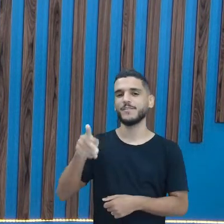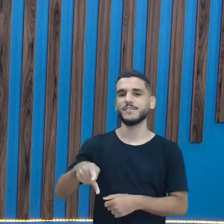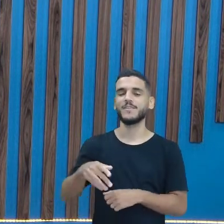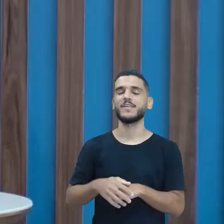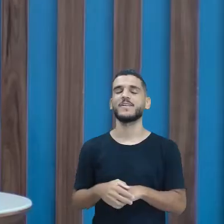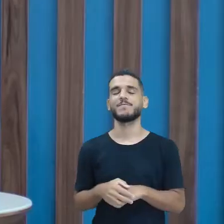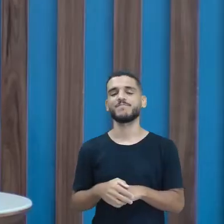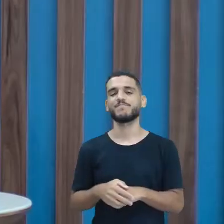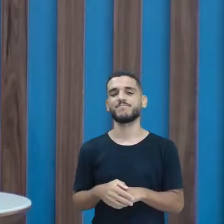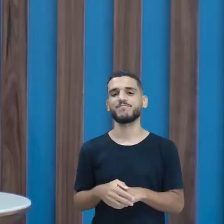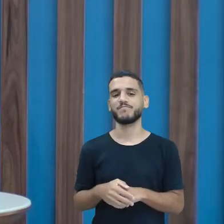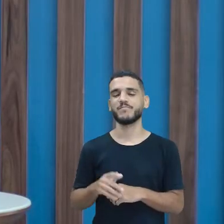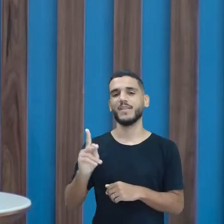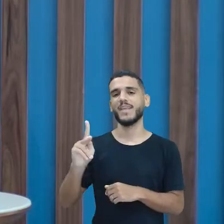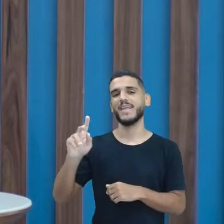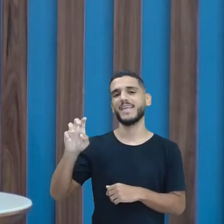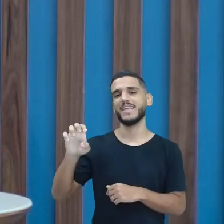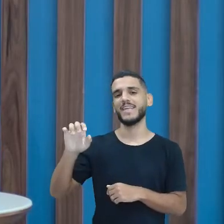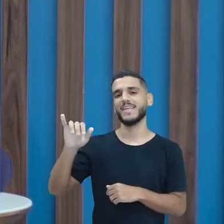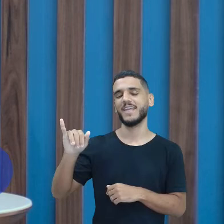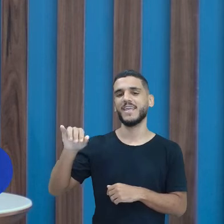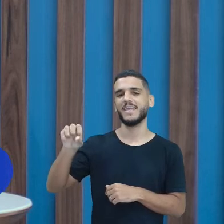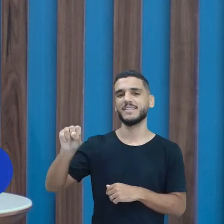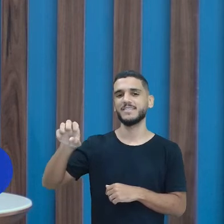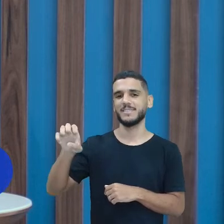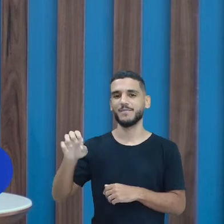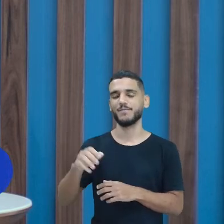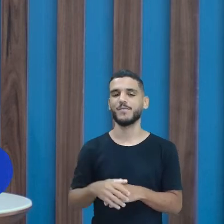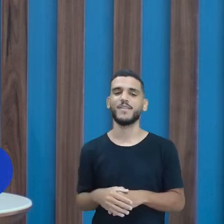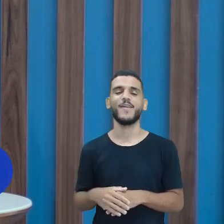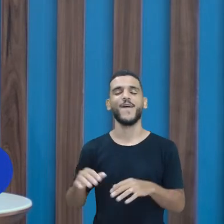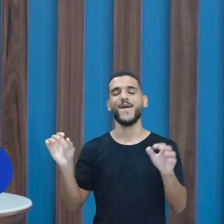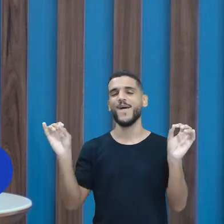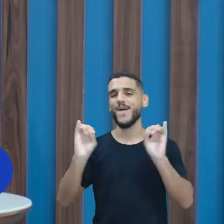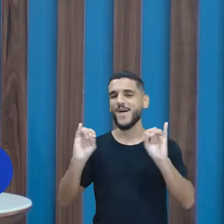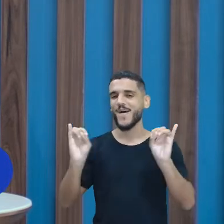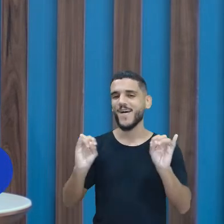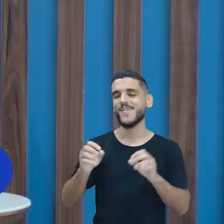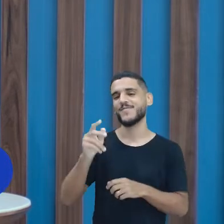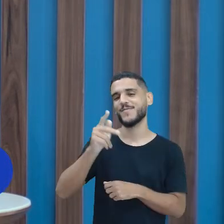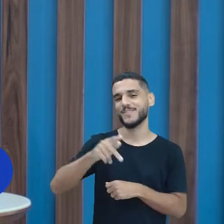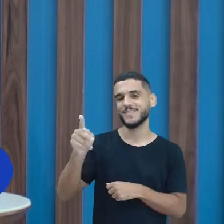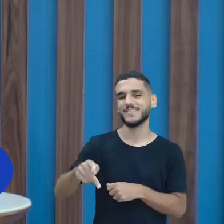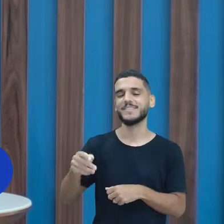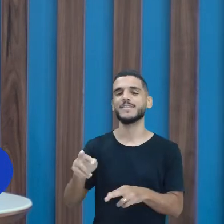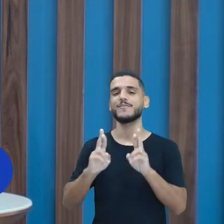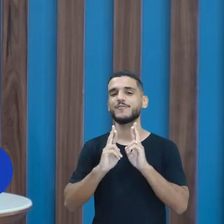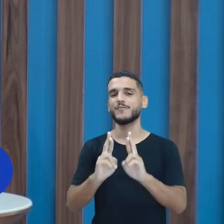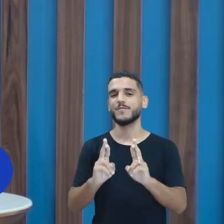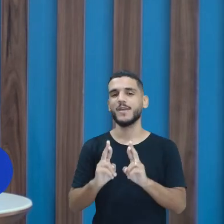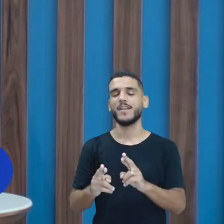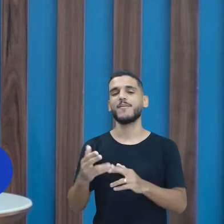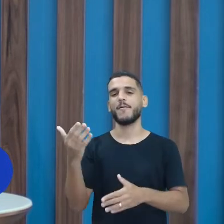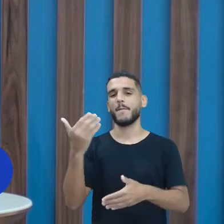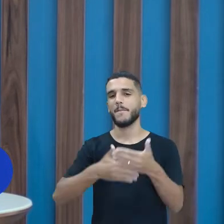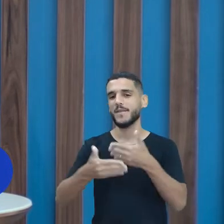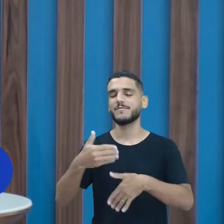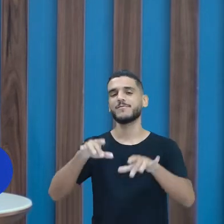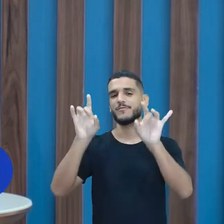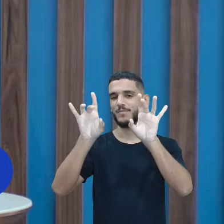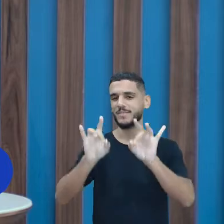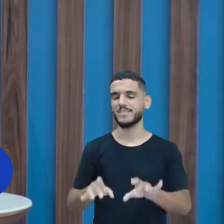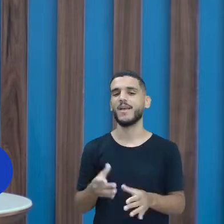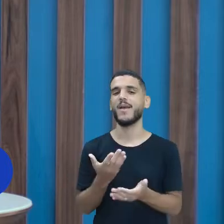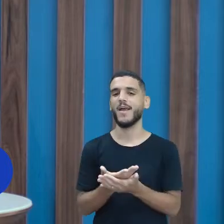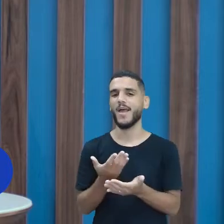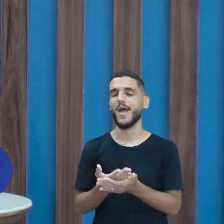Keise? Olá, professora Sandra. Estou aqui esperando por essas participações especiais, hein? Vamos lá. A aula está muito